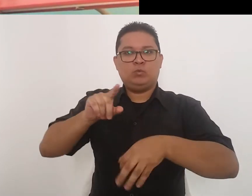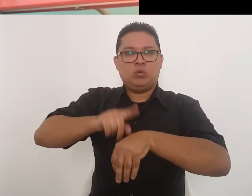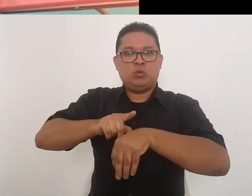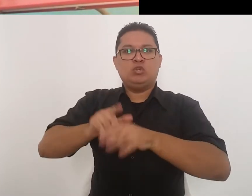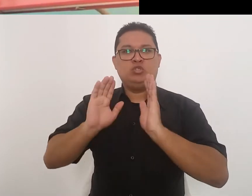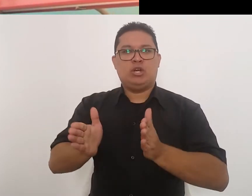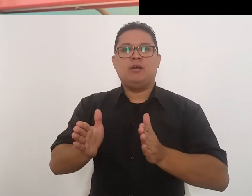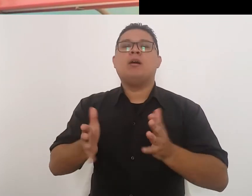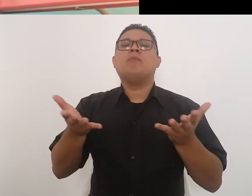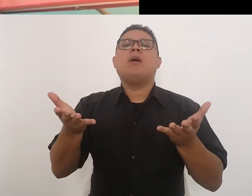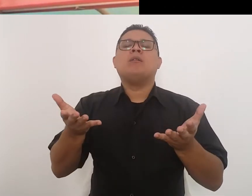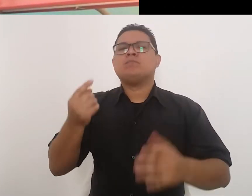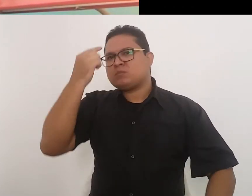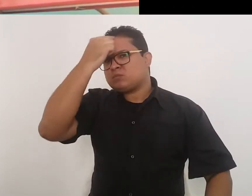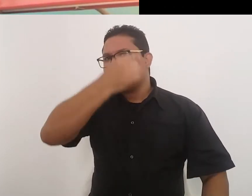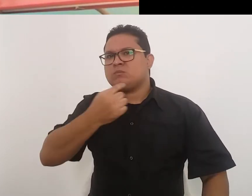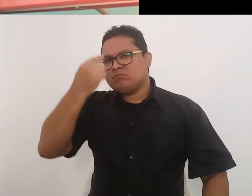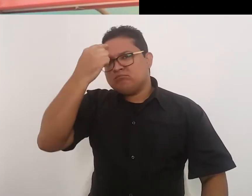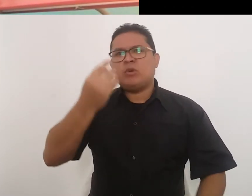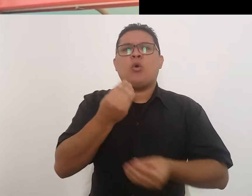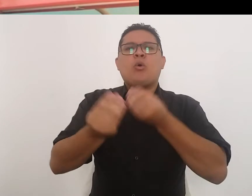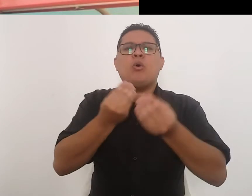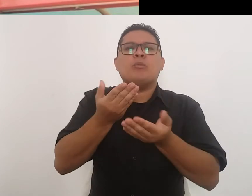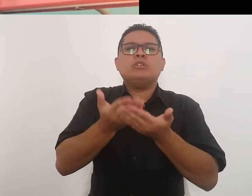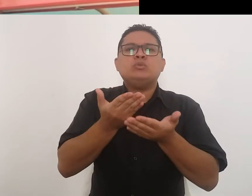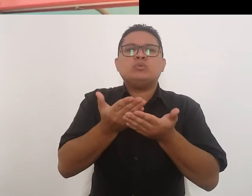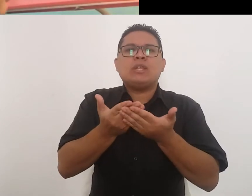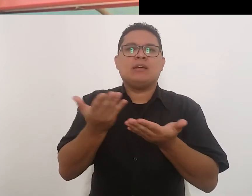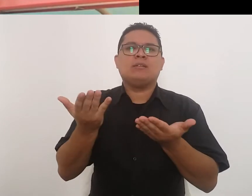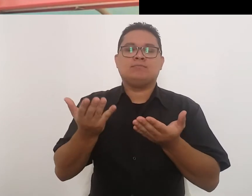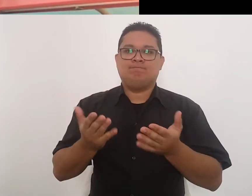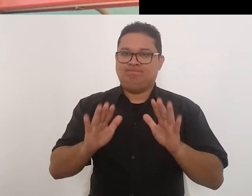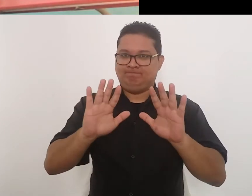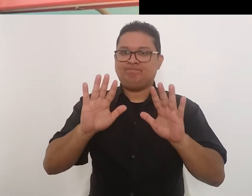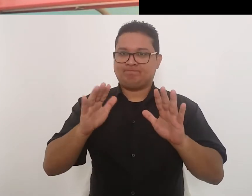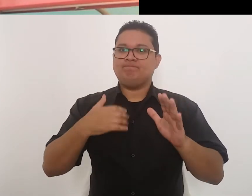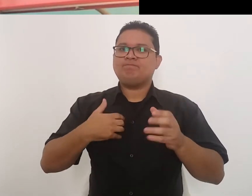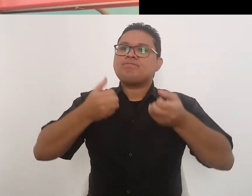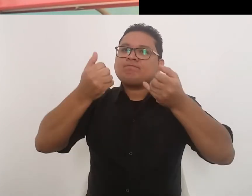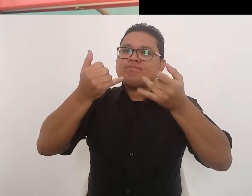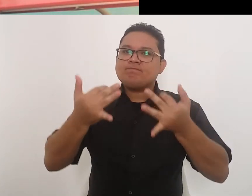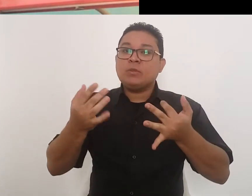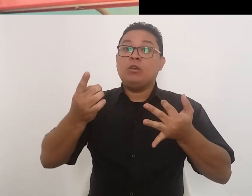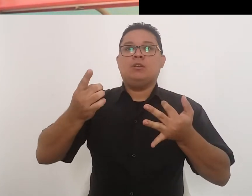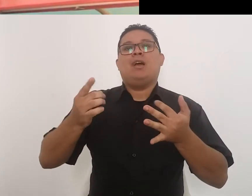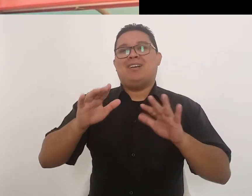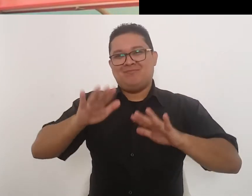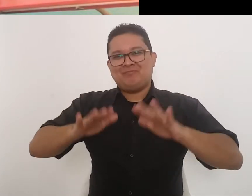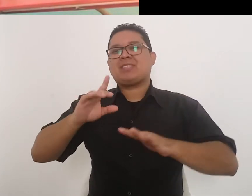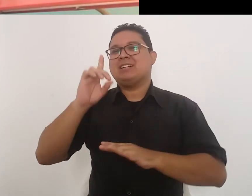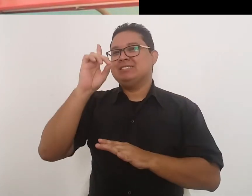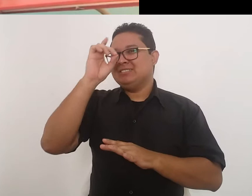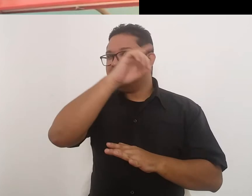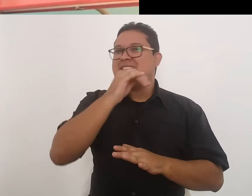que eu posso me manter a par? É muito difícil, e a gente sente isso, né?